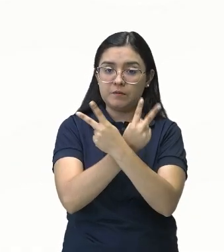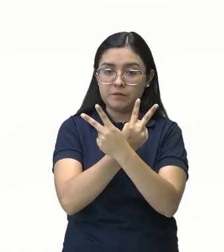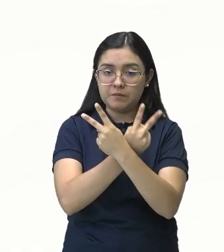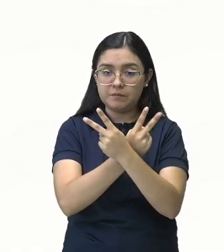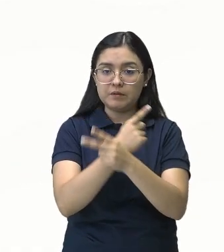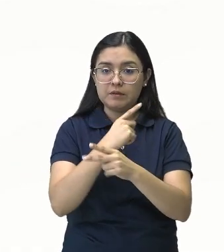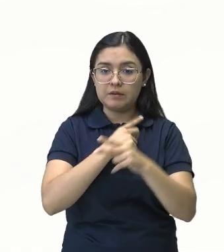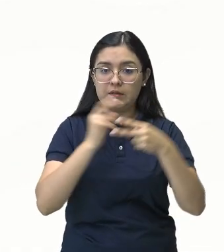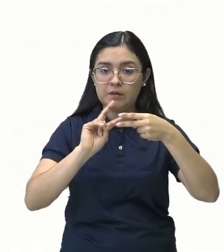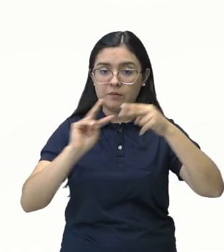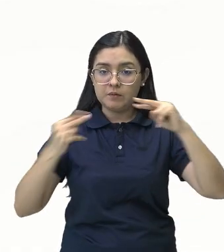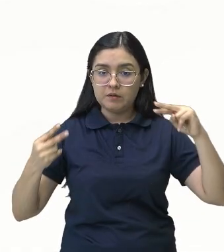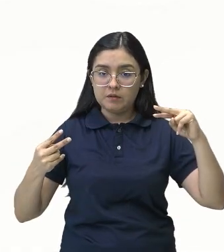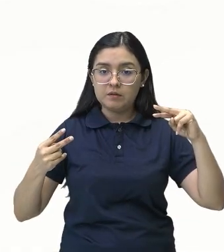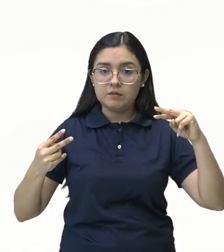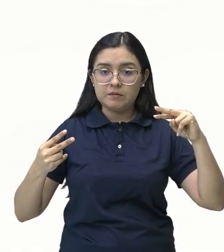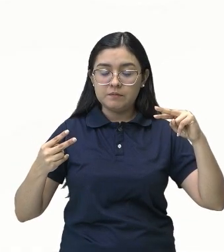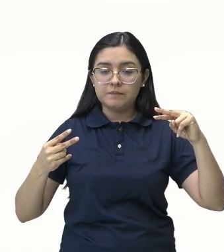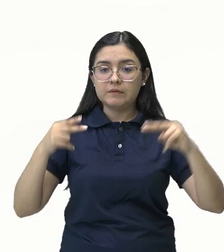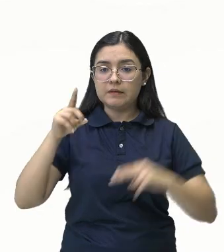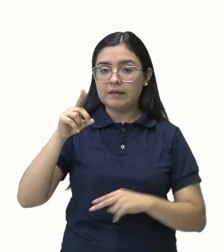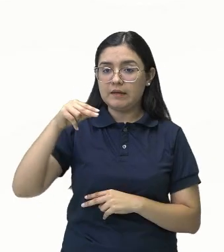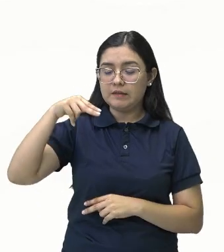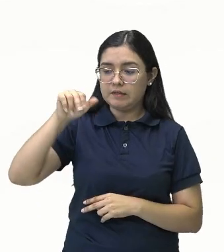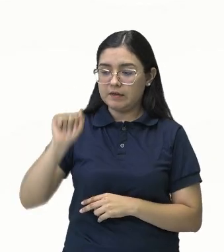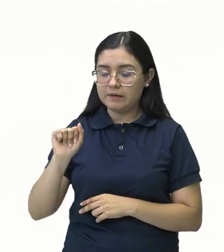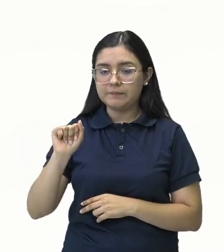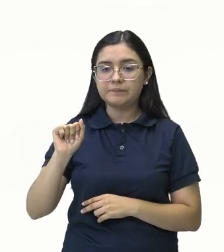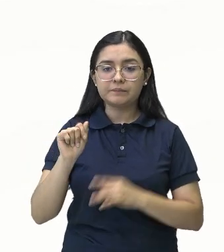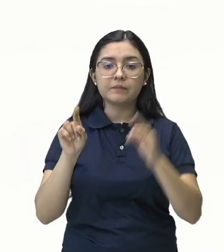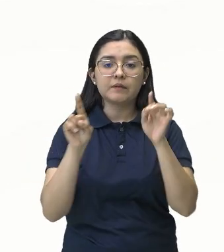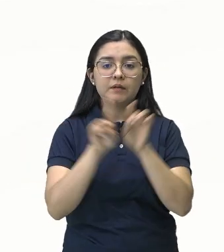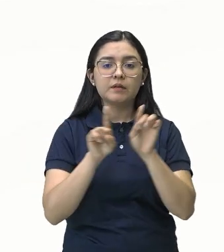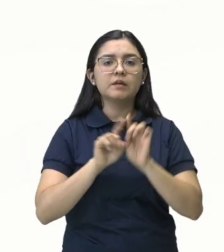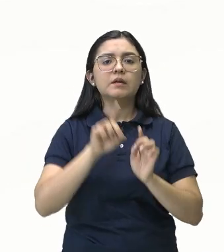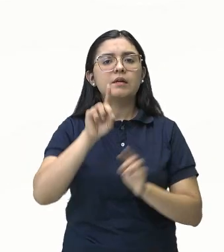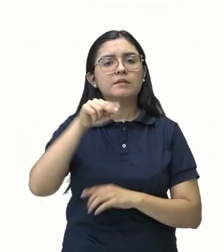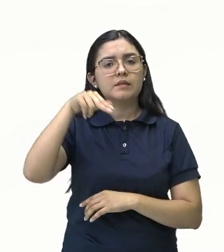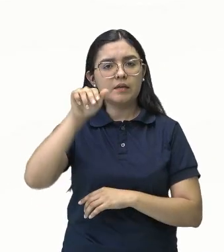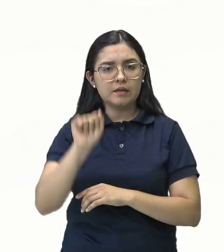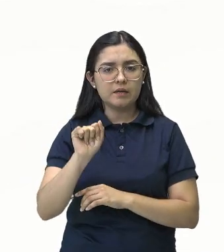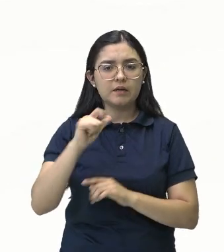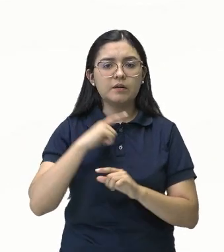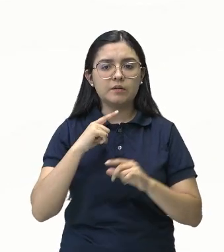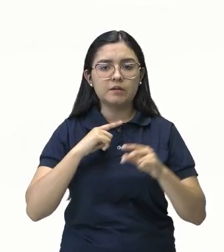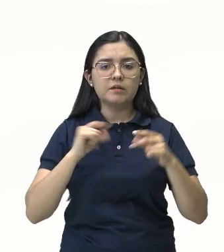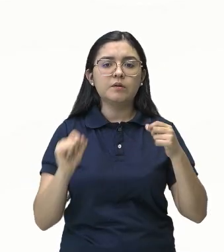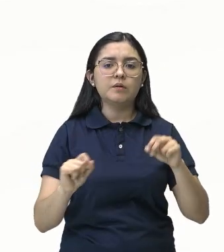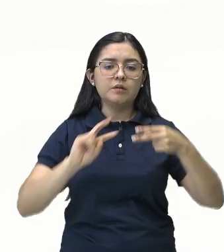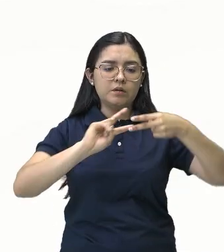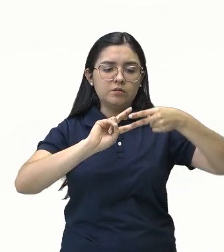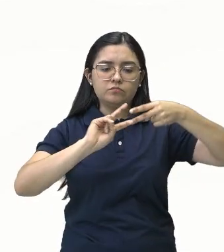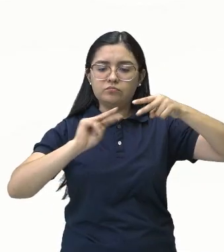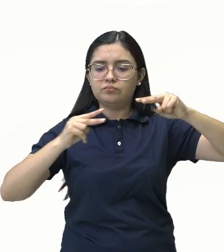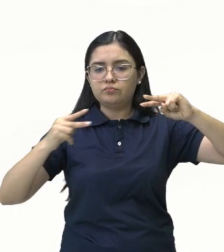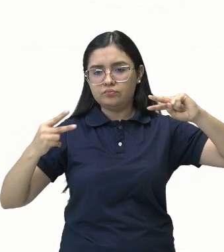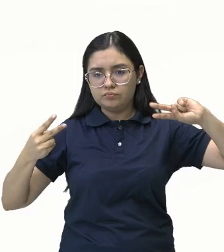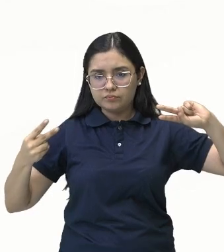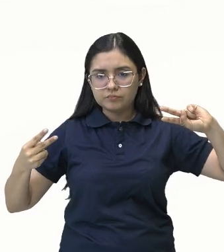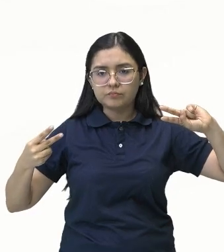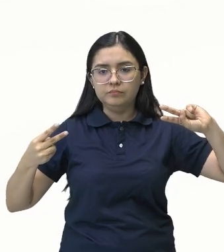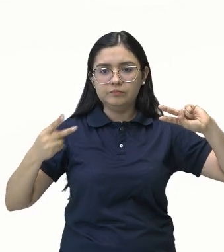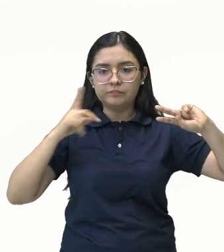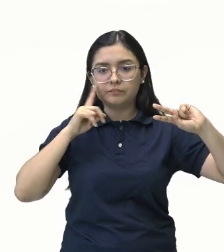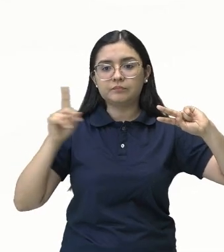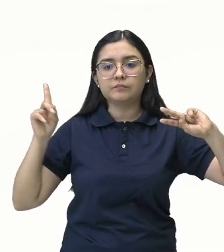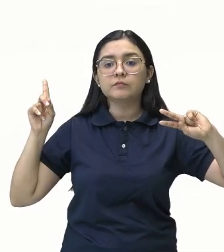contém o DNA, mais as histonas, né? E esse DNA, quando a gente estica ele, né, quando a gente consegue